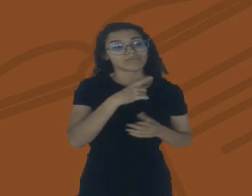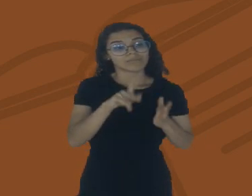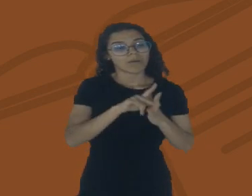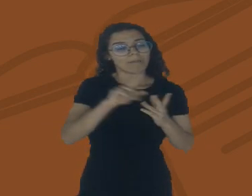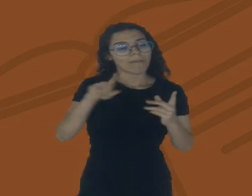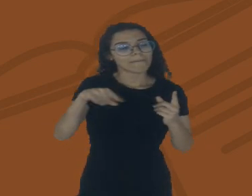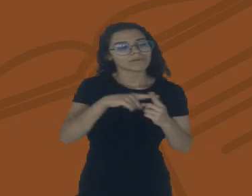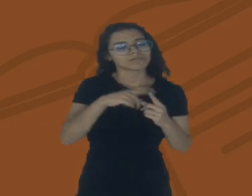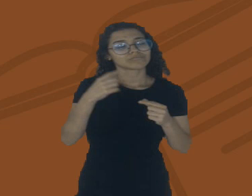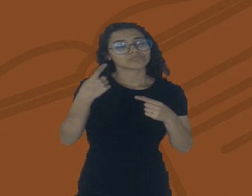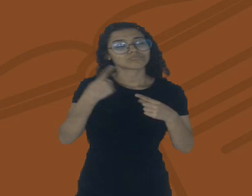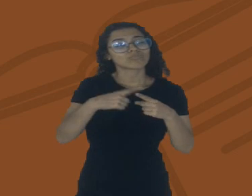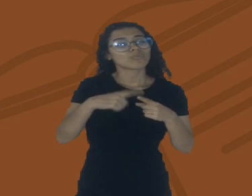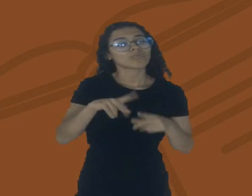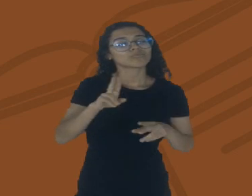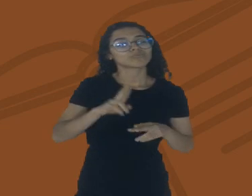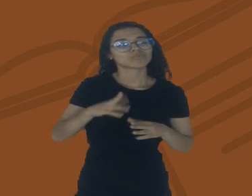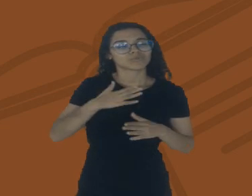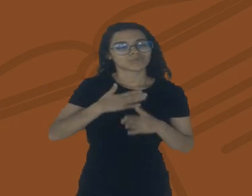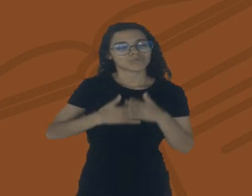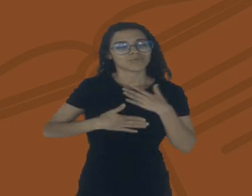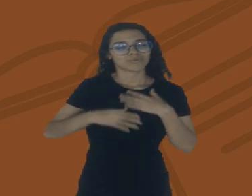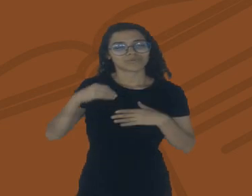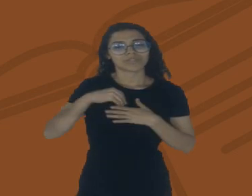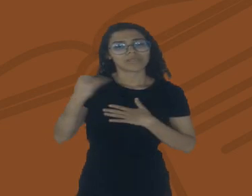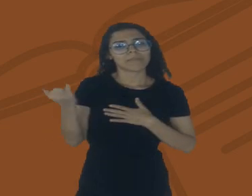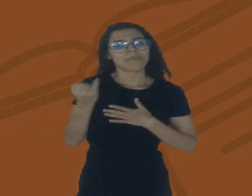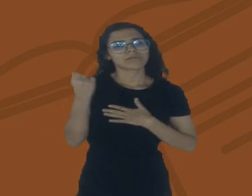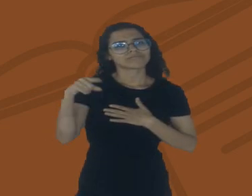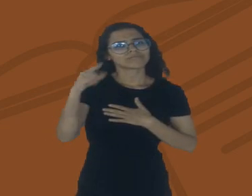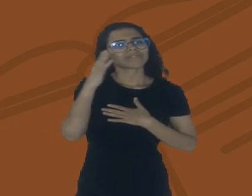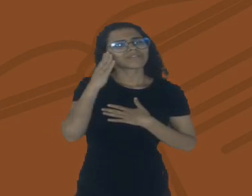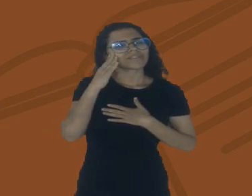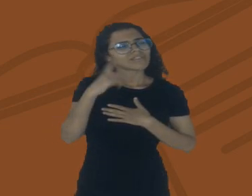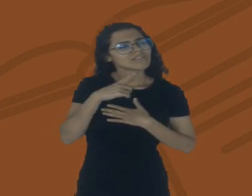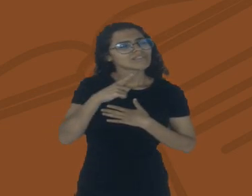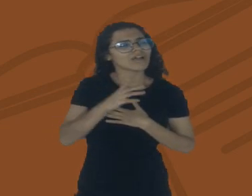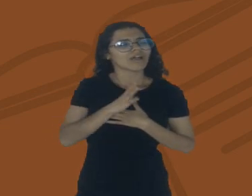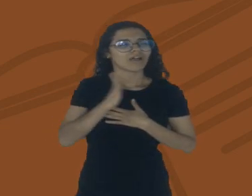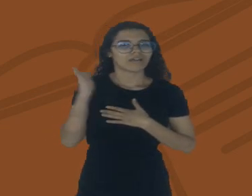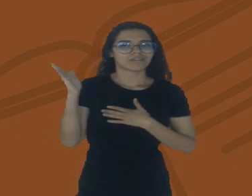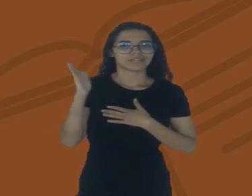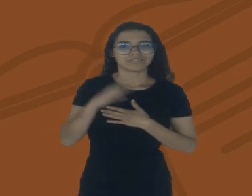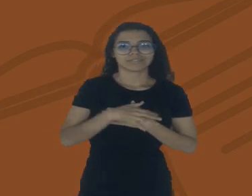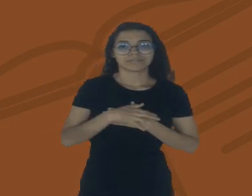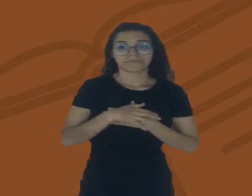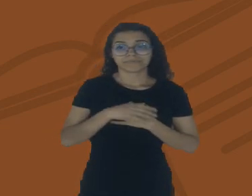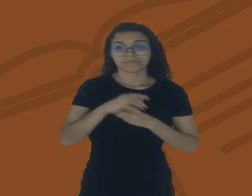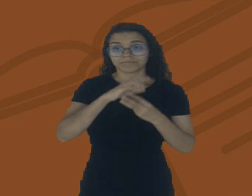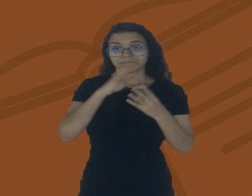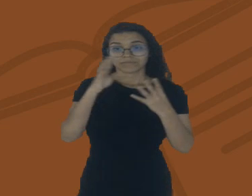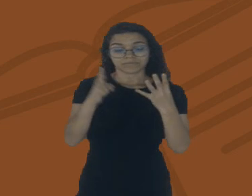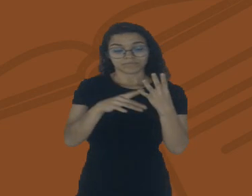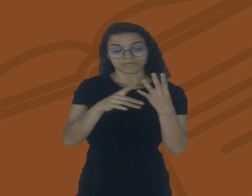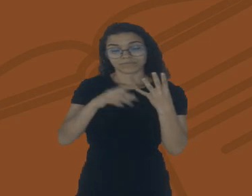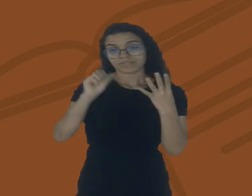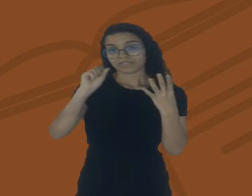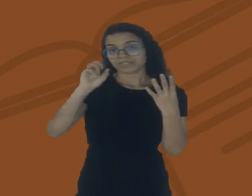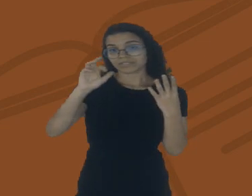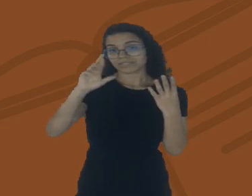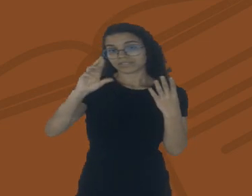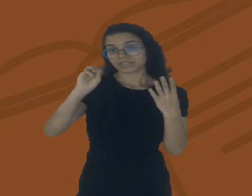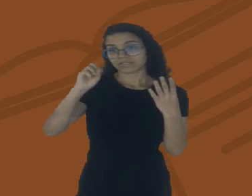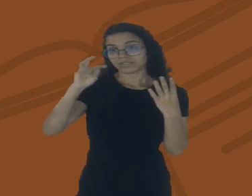função, certo? E é importante a gente saber que eles existem, né? Temos um outro hormônio conhecido como